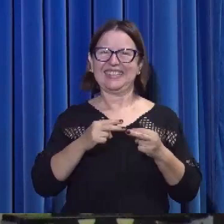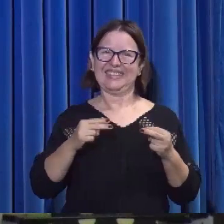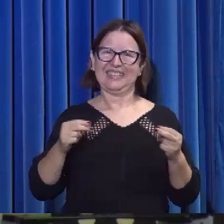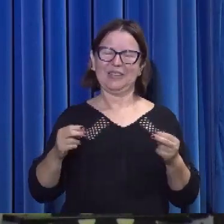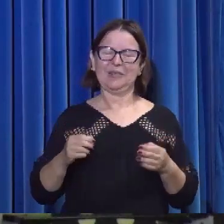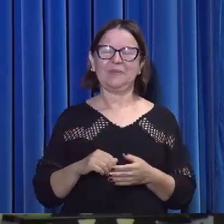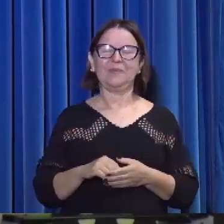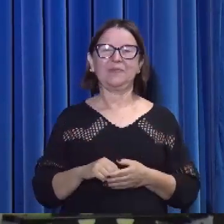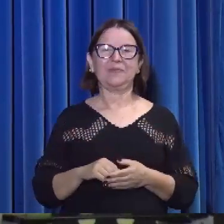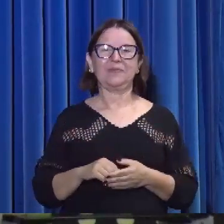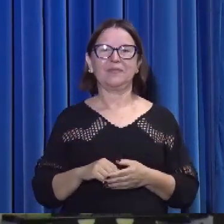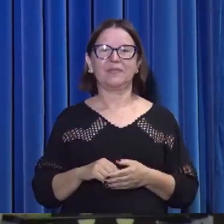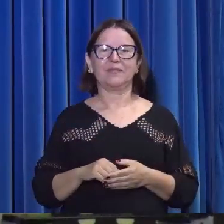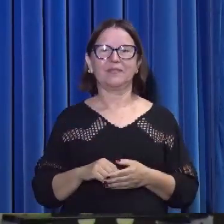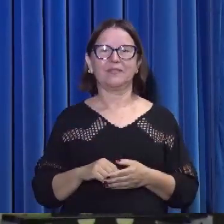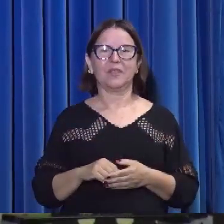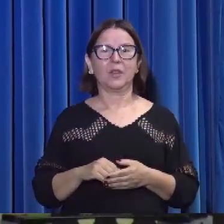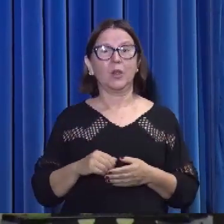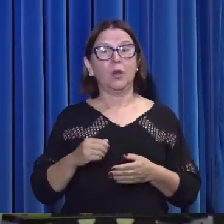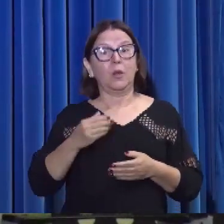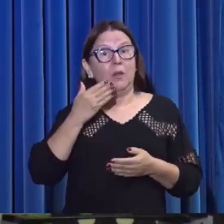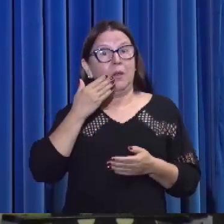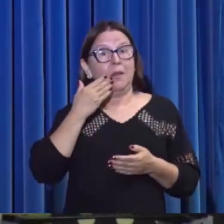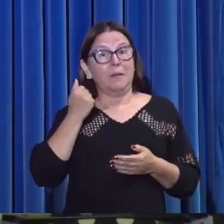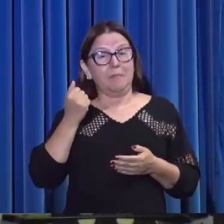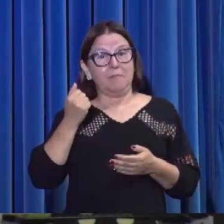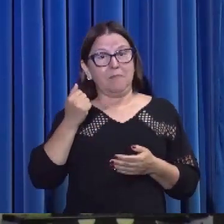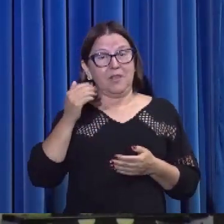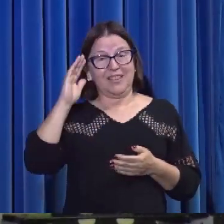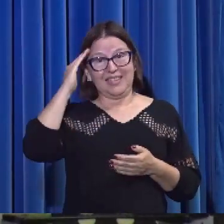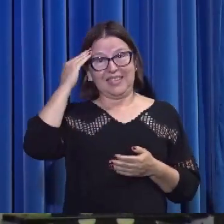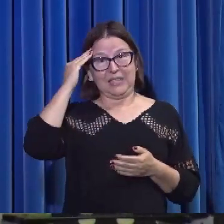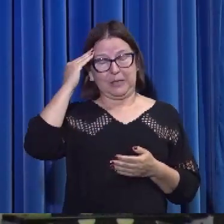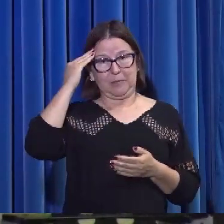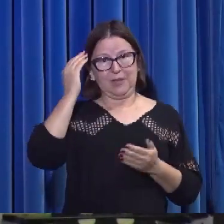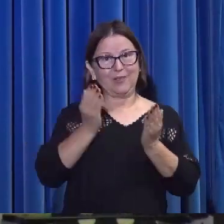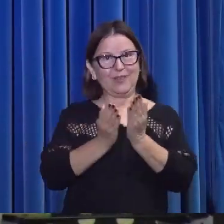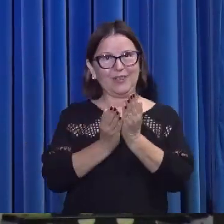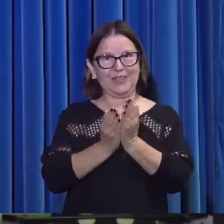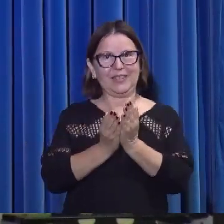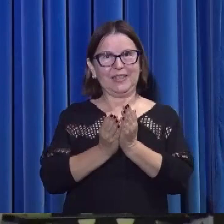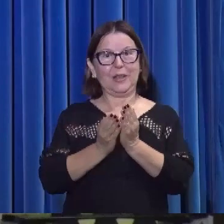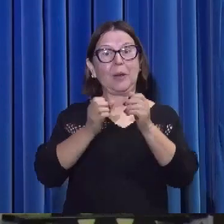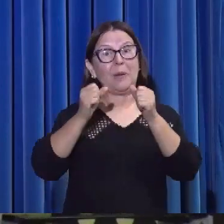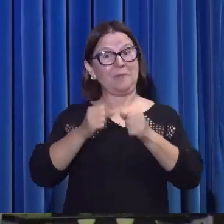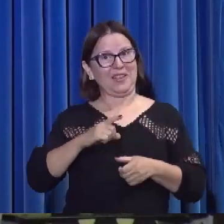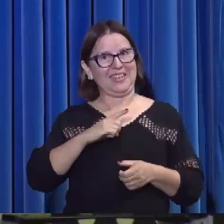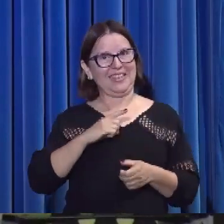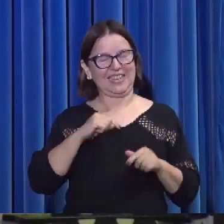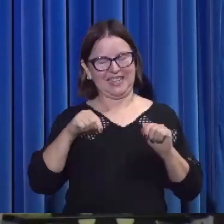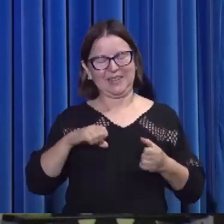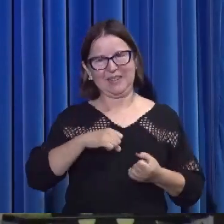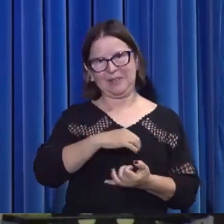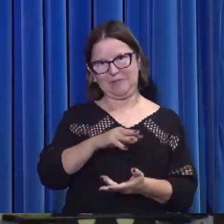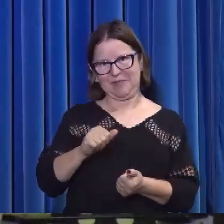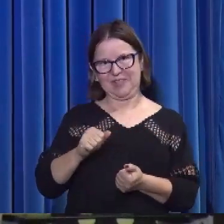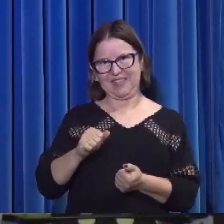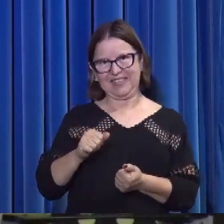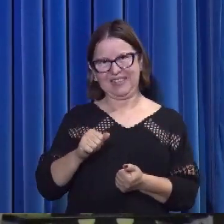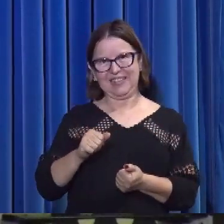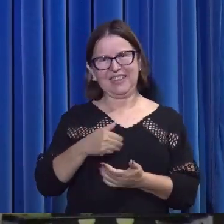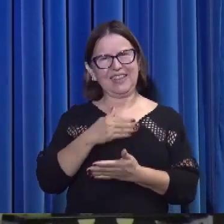Um dos melhores discernimentos que um cristão pode ter em sua vida neste mundo é que todos os seus dias